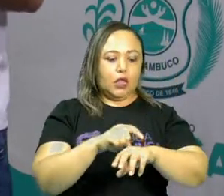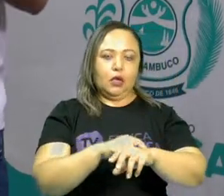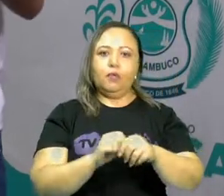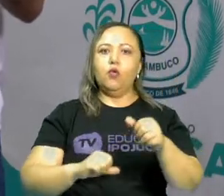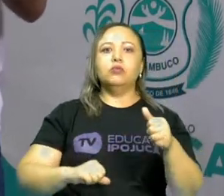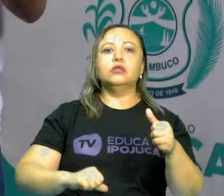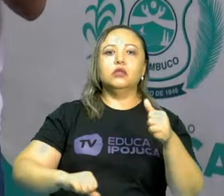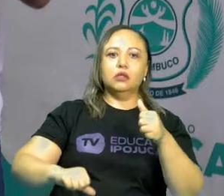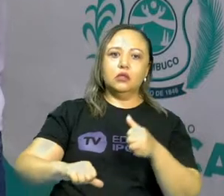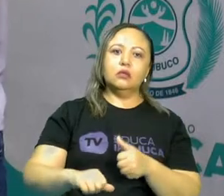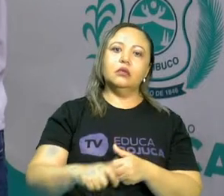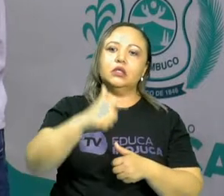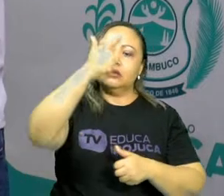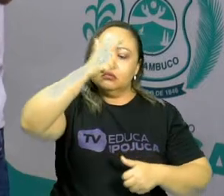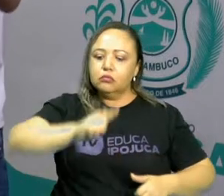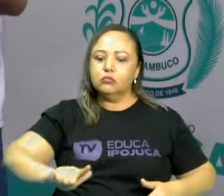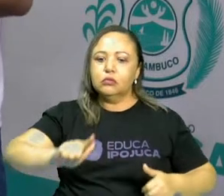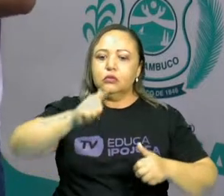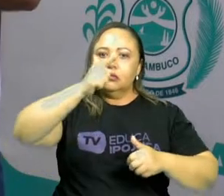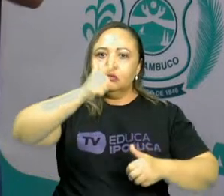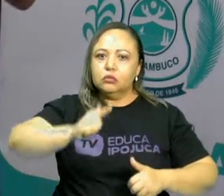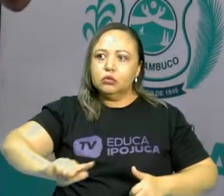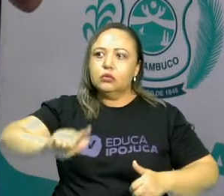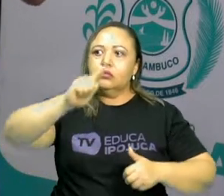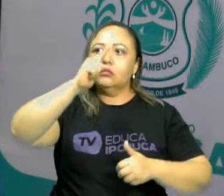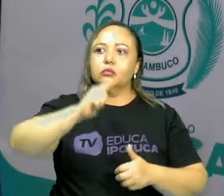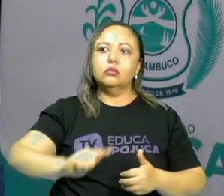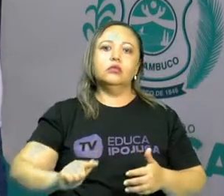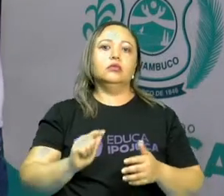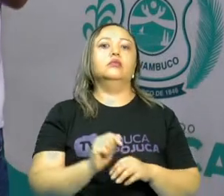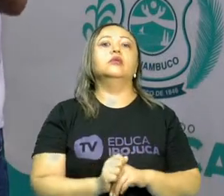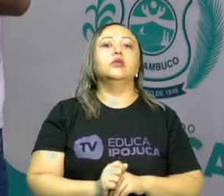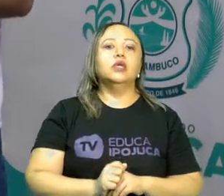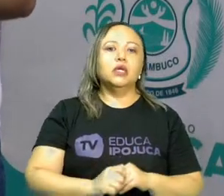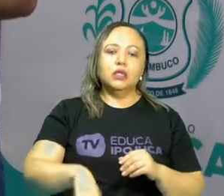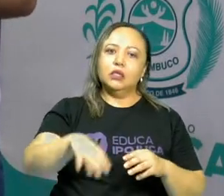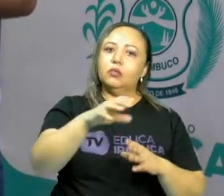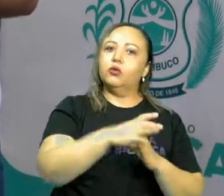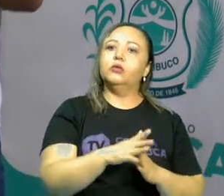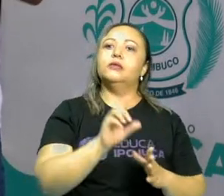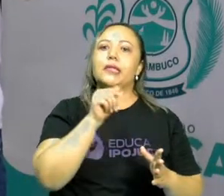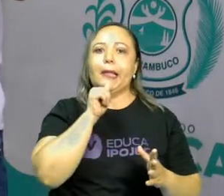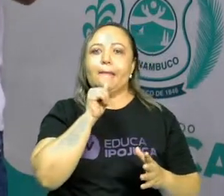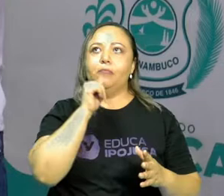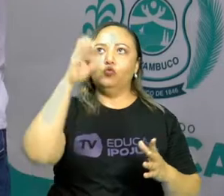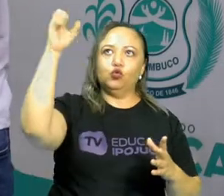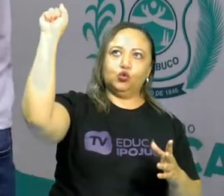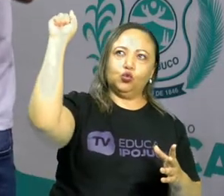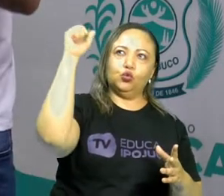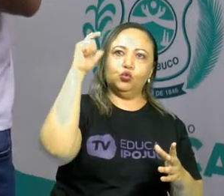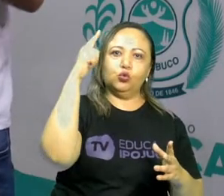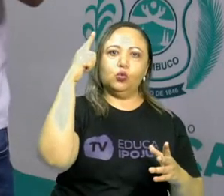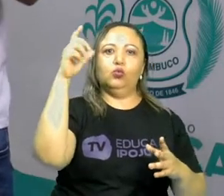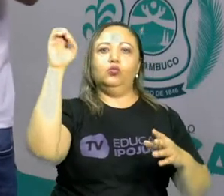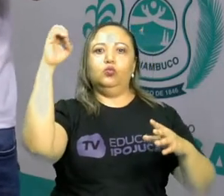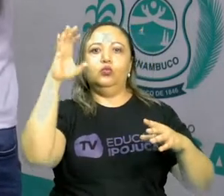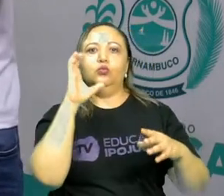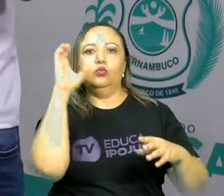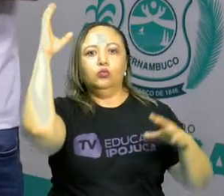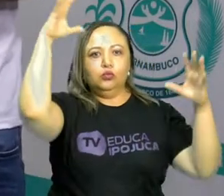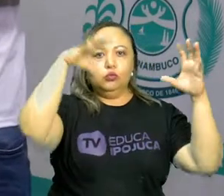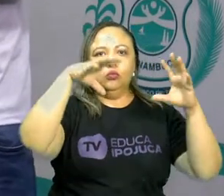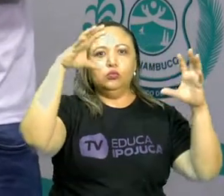Então era marcado, por exemplo, as estações do ano. Então as estações do ano estão sempre se repetindo. Então seguiam esse tipo